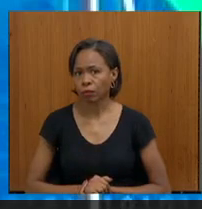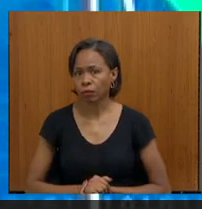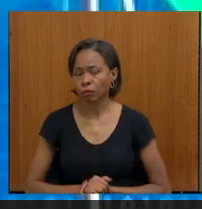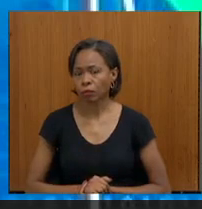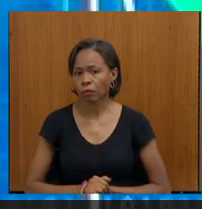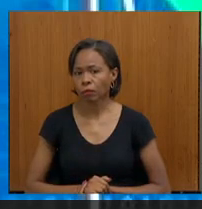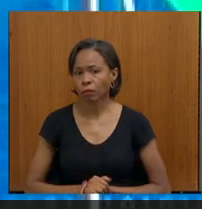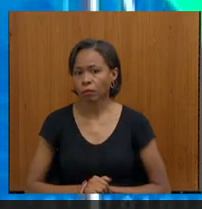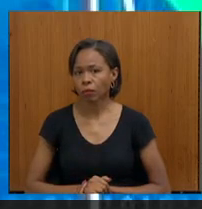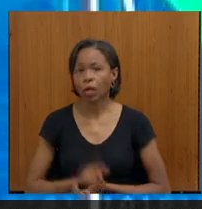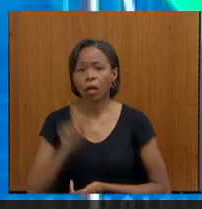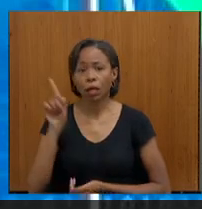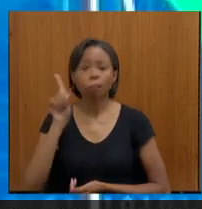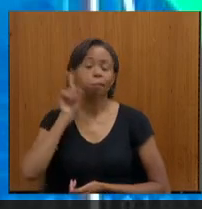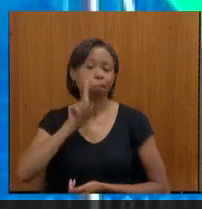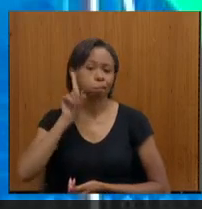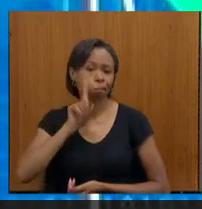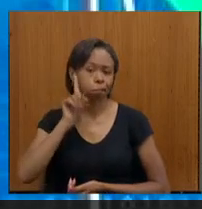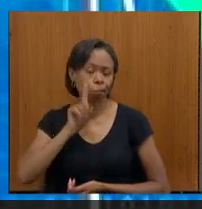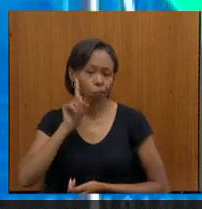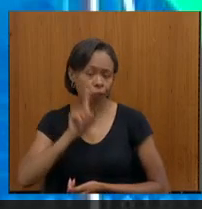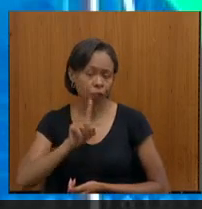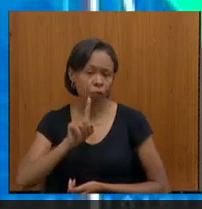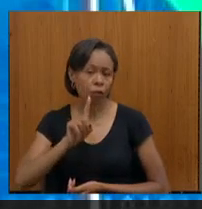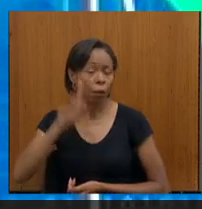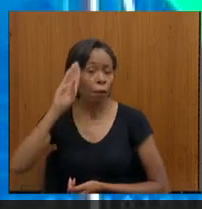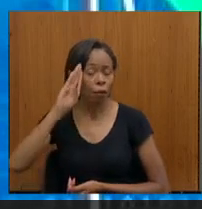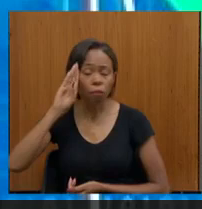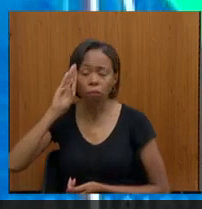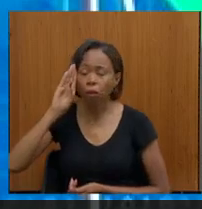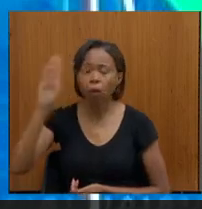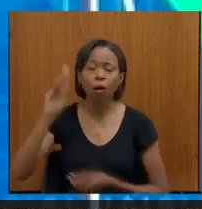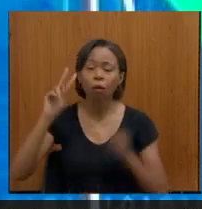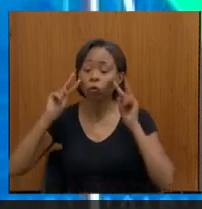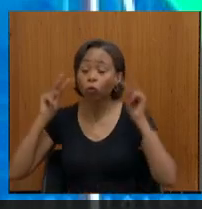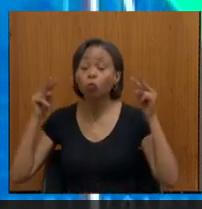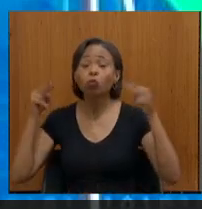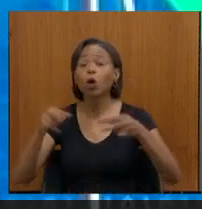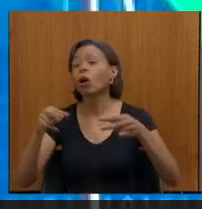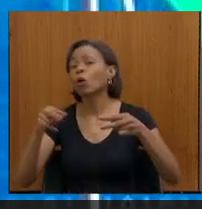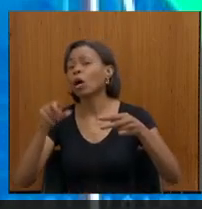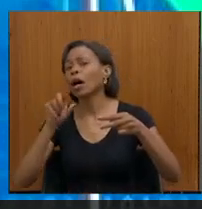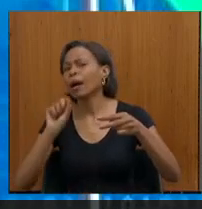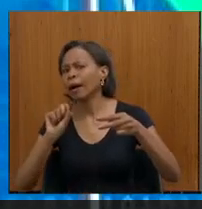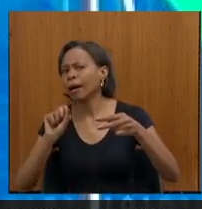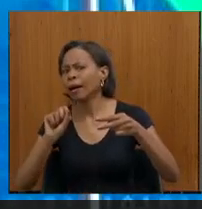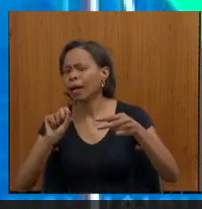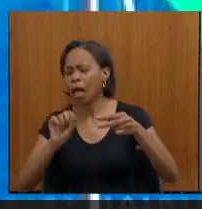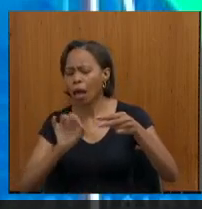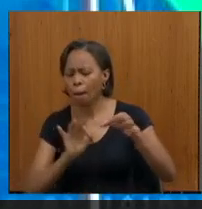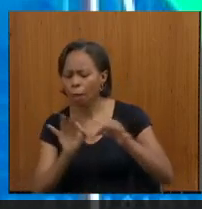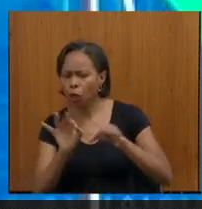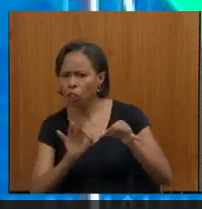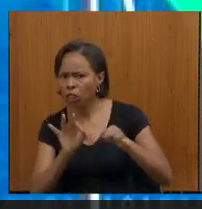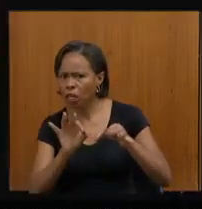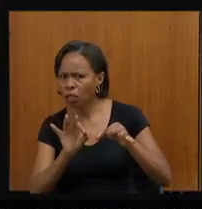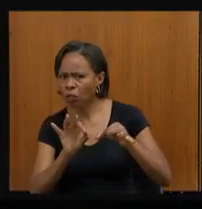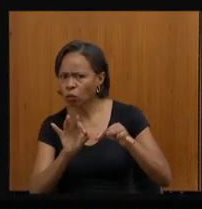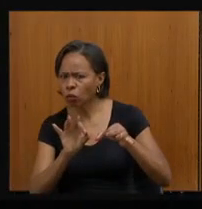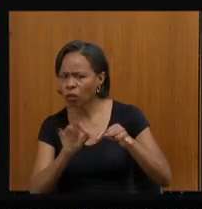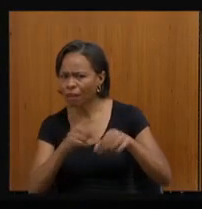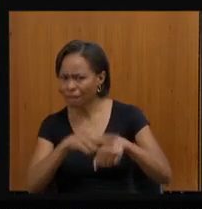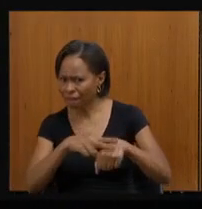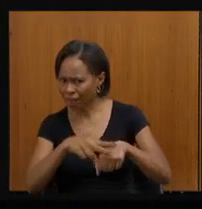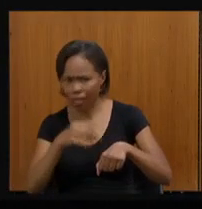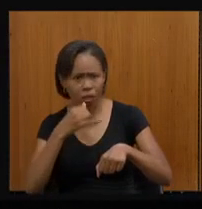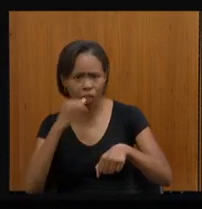diferente os Estados Unidos trabalhando muito tá não projeto de energia ver mas na verdade então